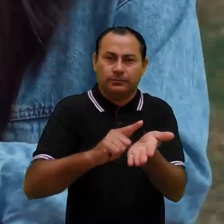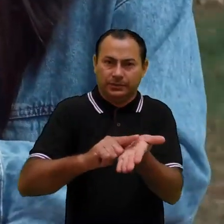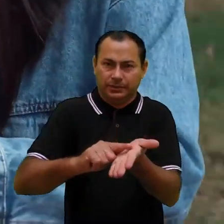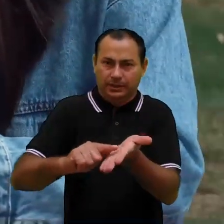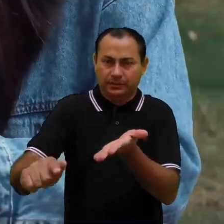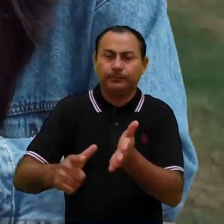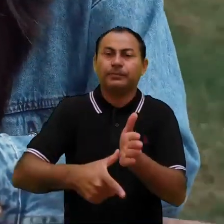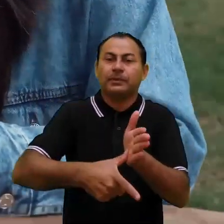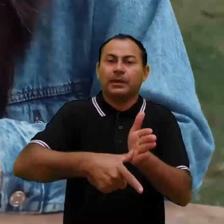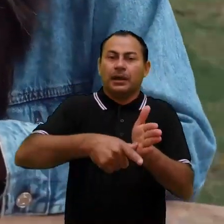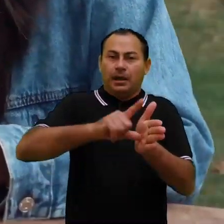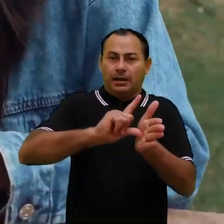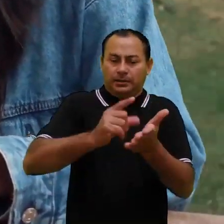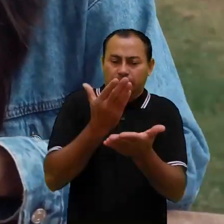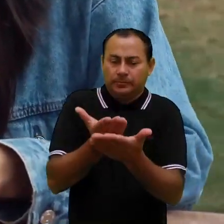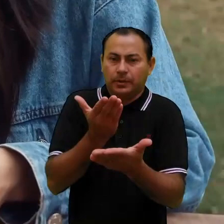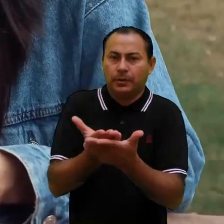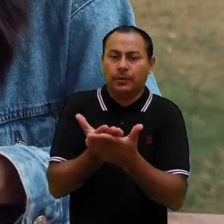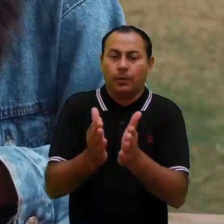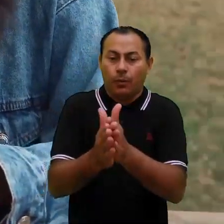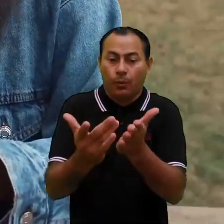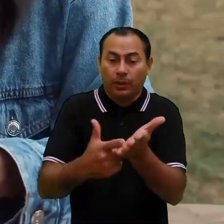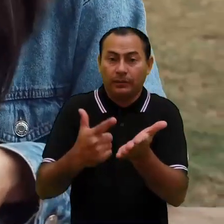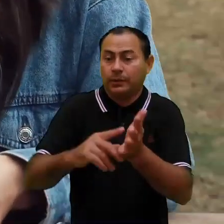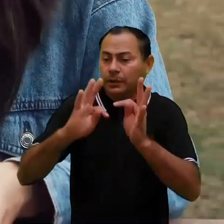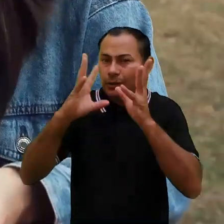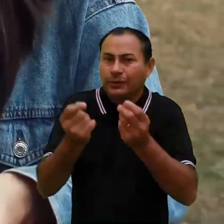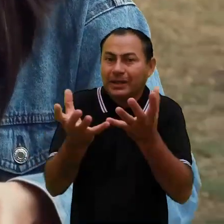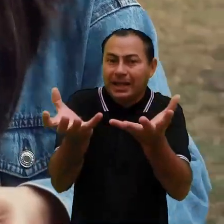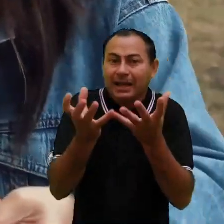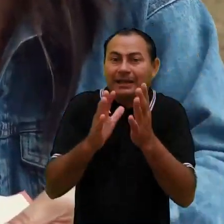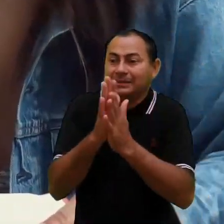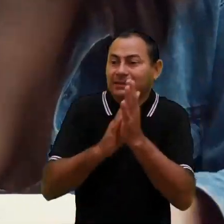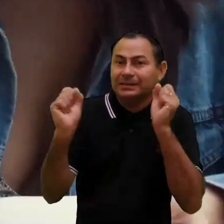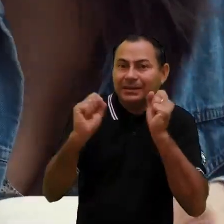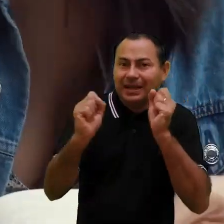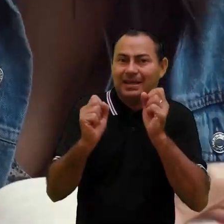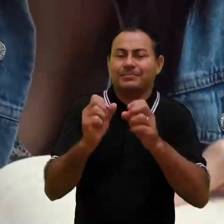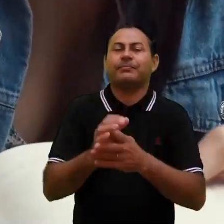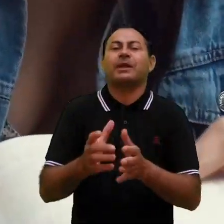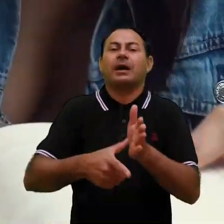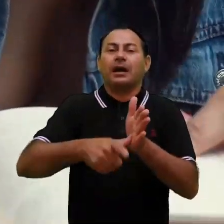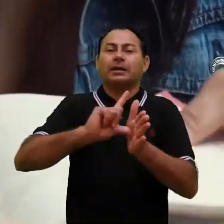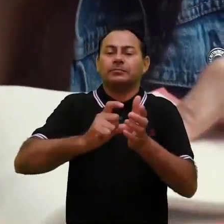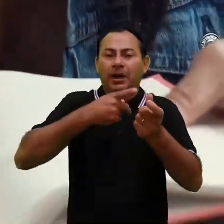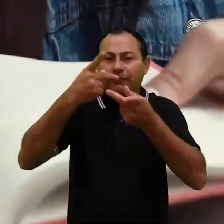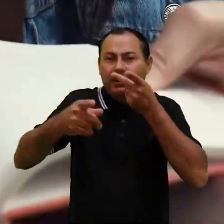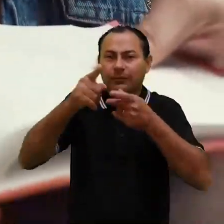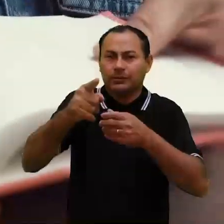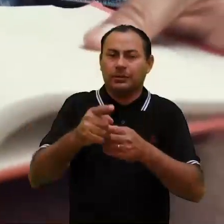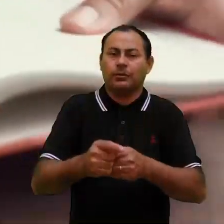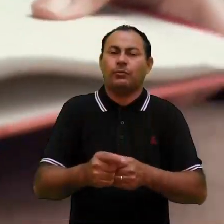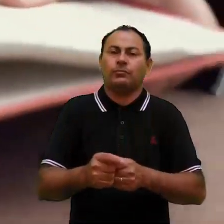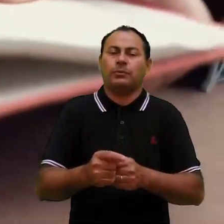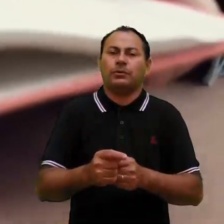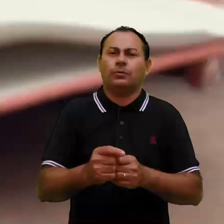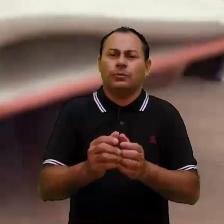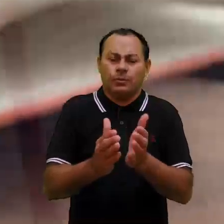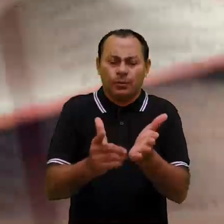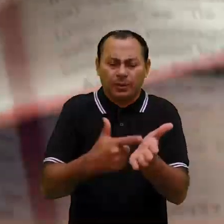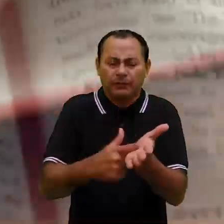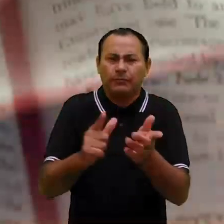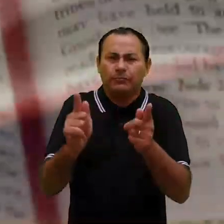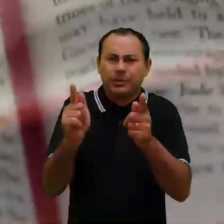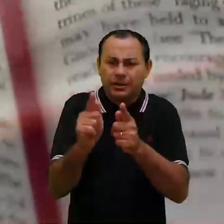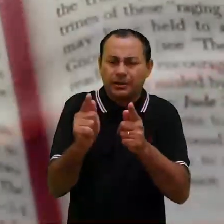Gênesis. Antes de estudarmos o livro que todos estão esperando, quero falar com você sobre um dos menores livros do